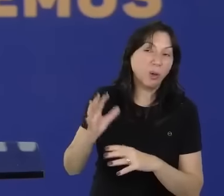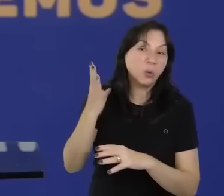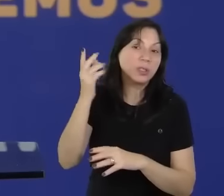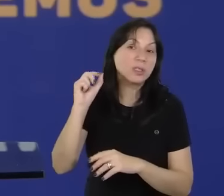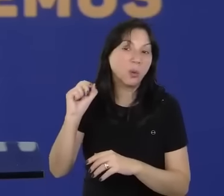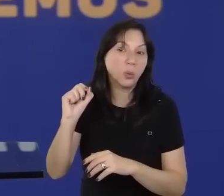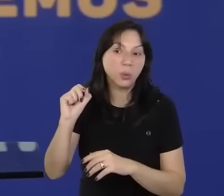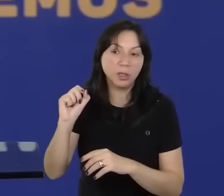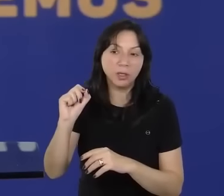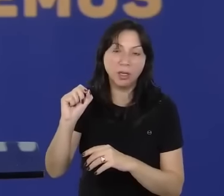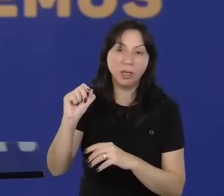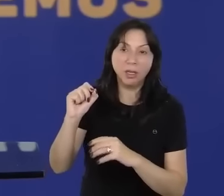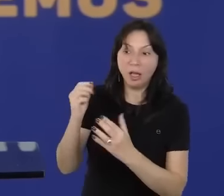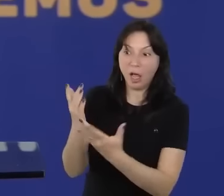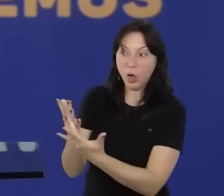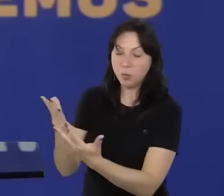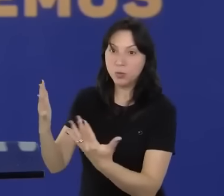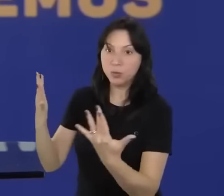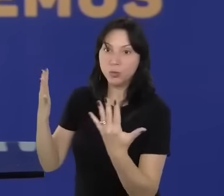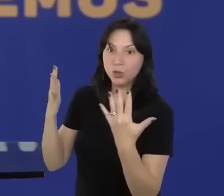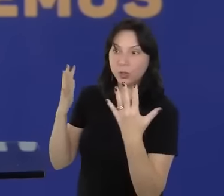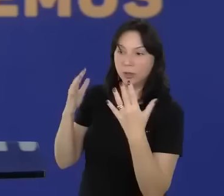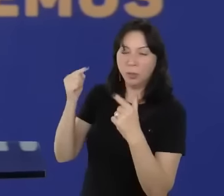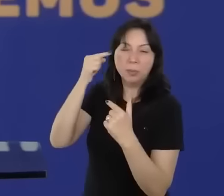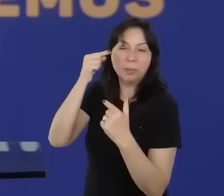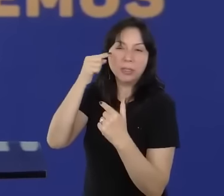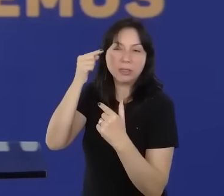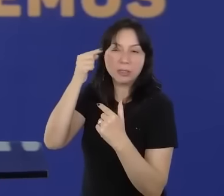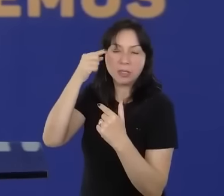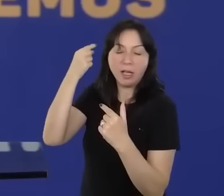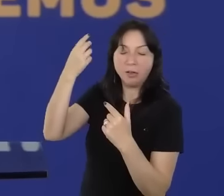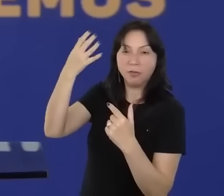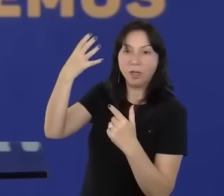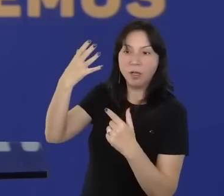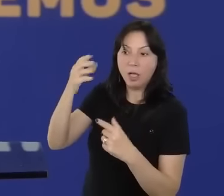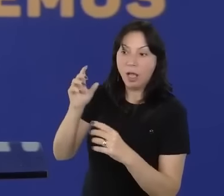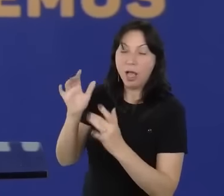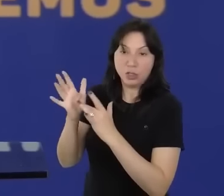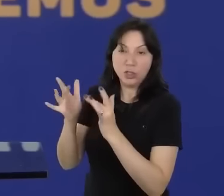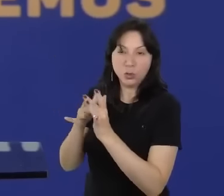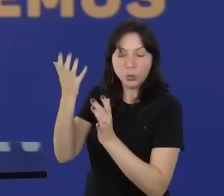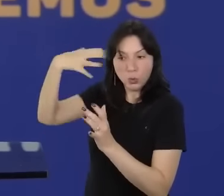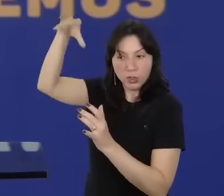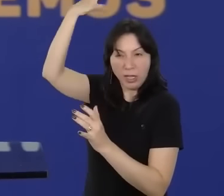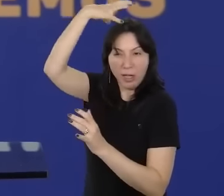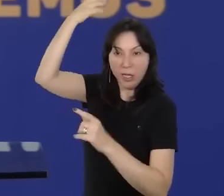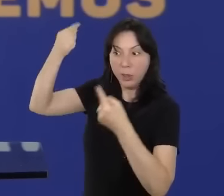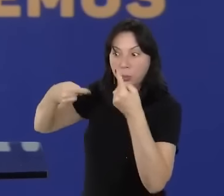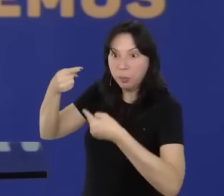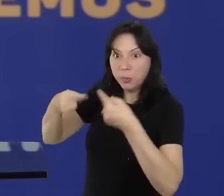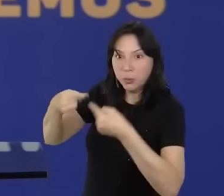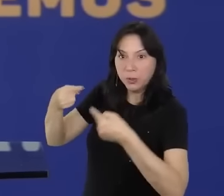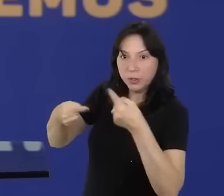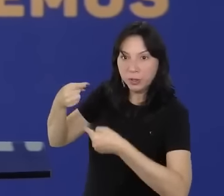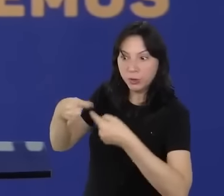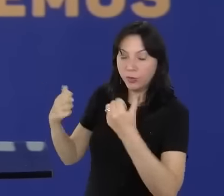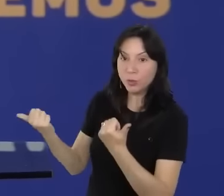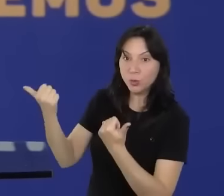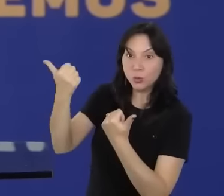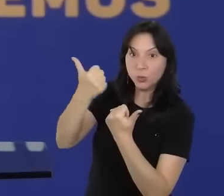esse sentimento da multidão que quer fazer de Jesus um Messias terreno político que veio apenas para resolver os problemas do aqui e do